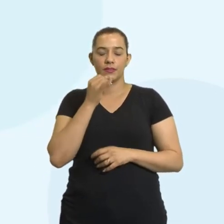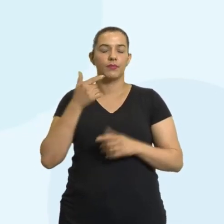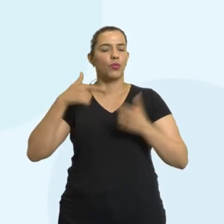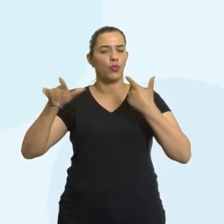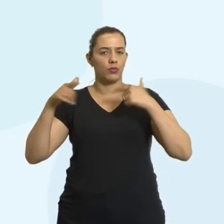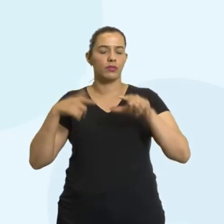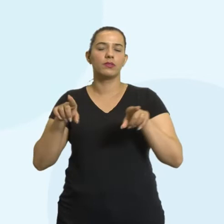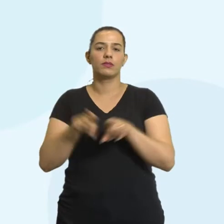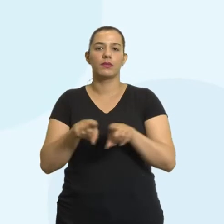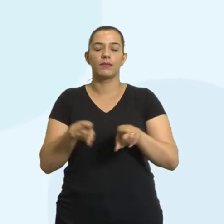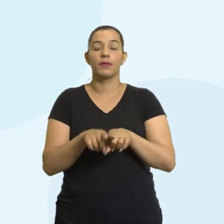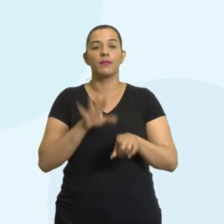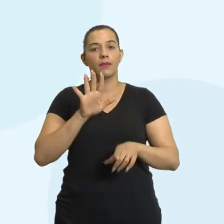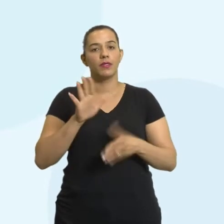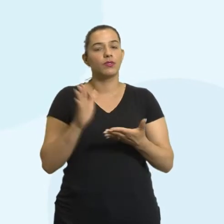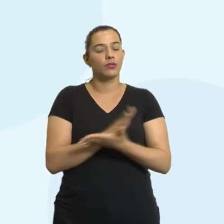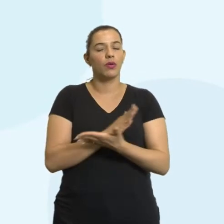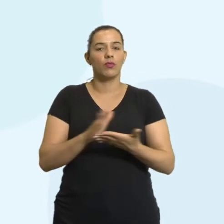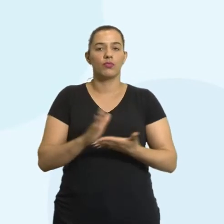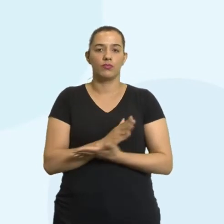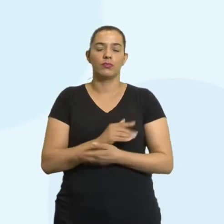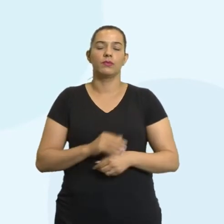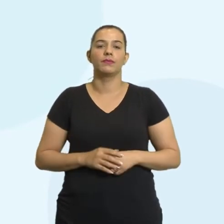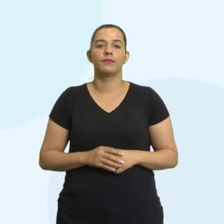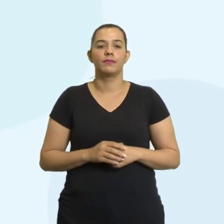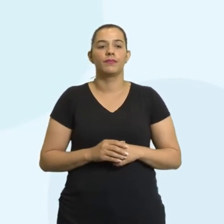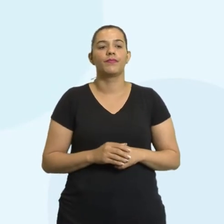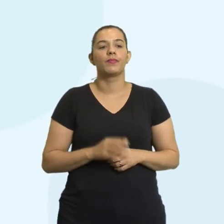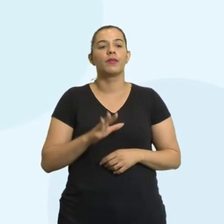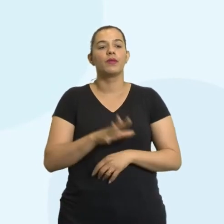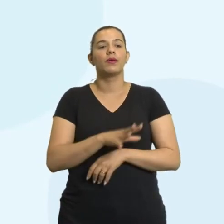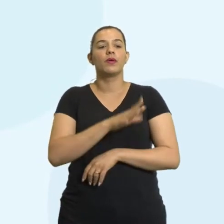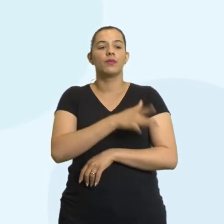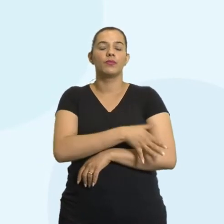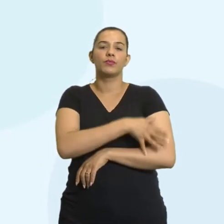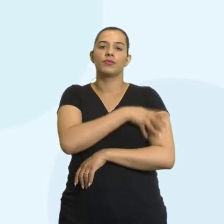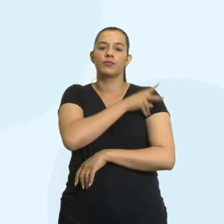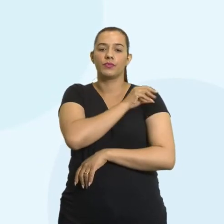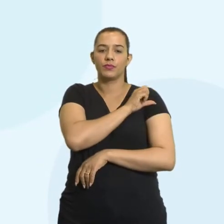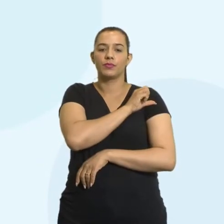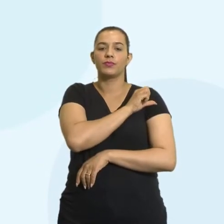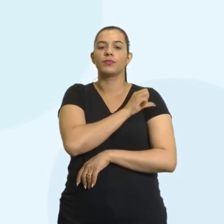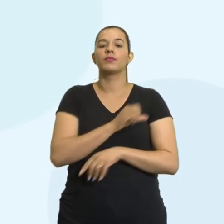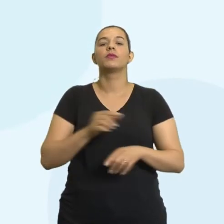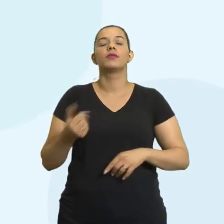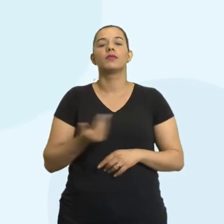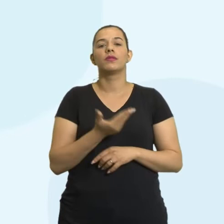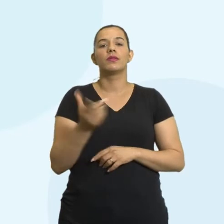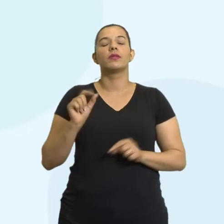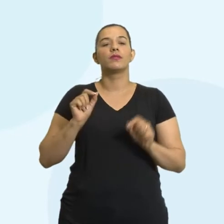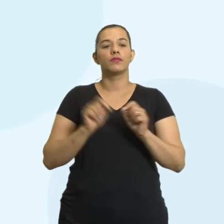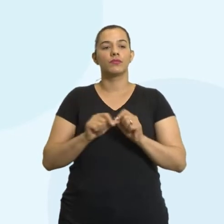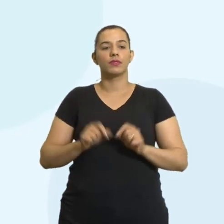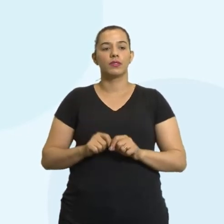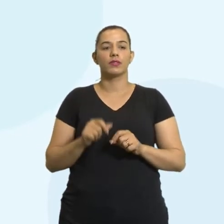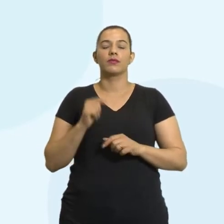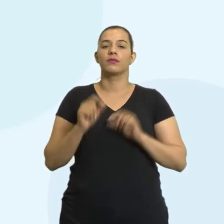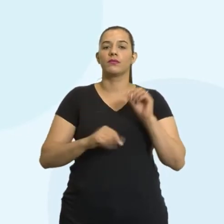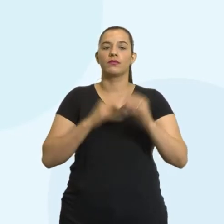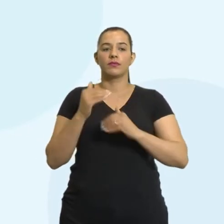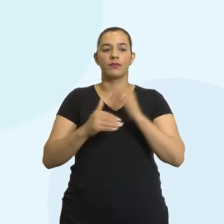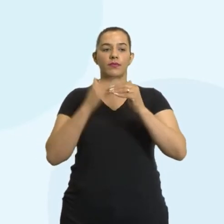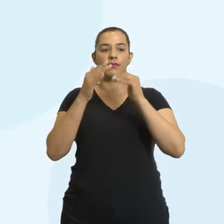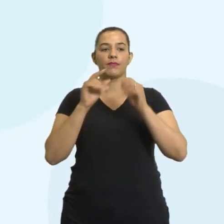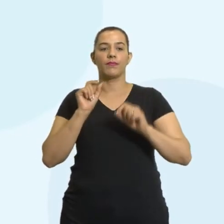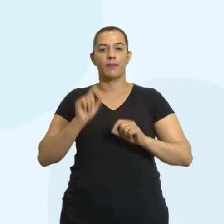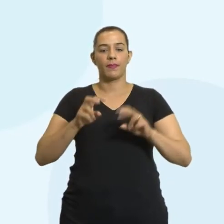desenvolvidas, mas nós trazemos aqui algumas. Para os anos finais, por exemplo, os estudantes, eles desenvolvem, a partir